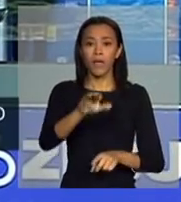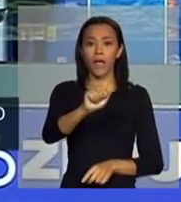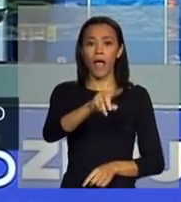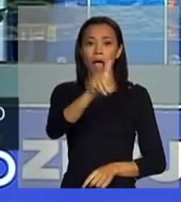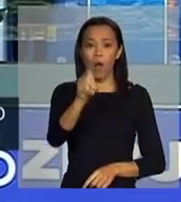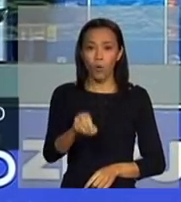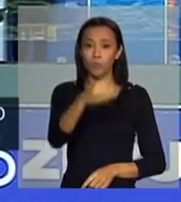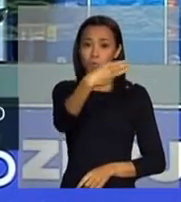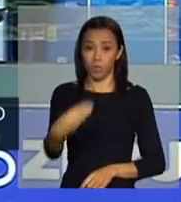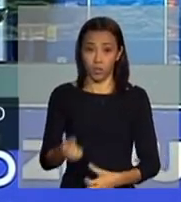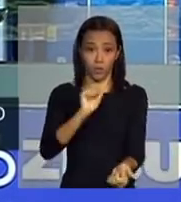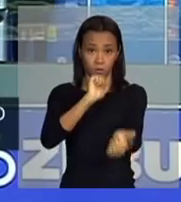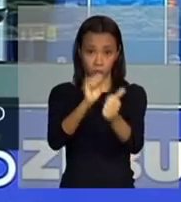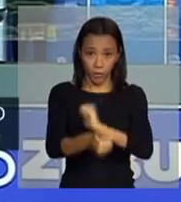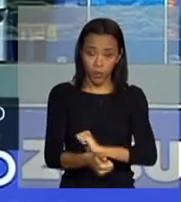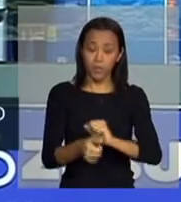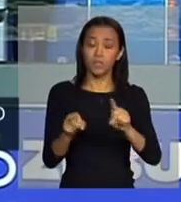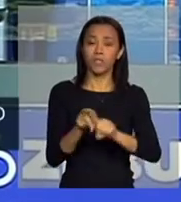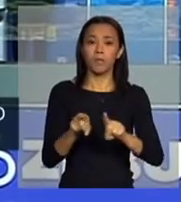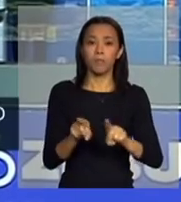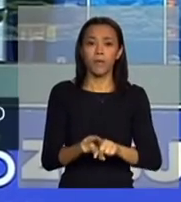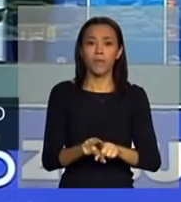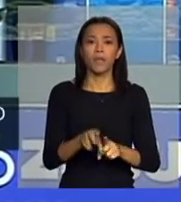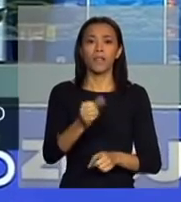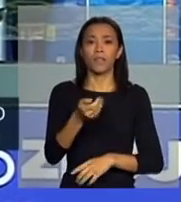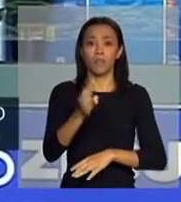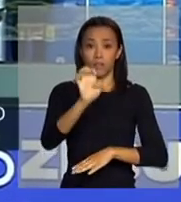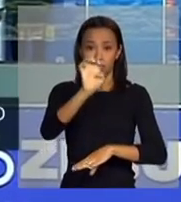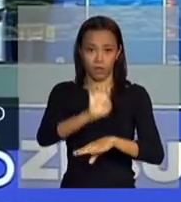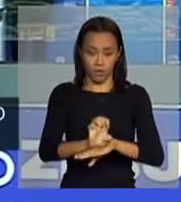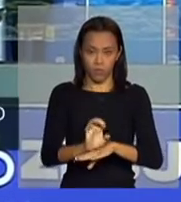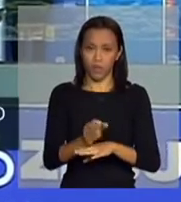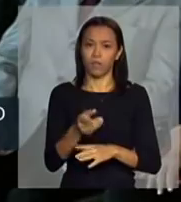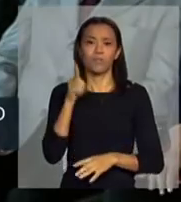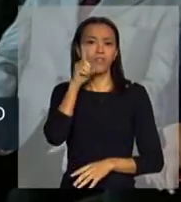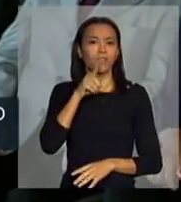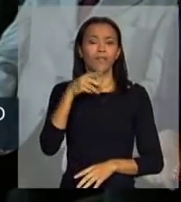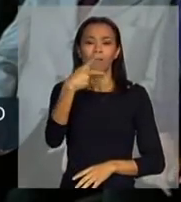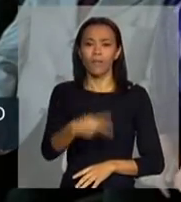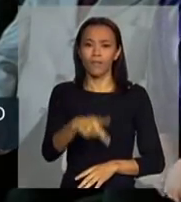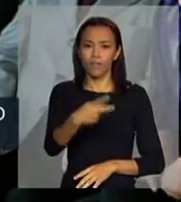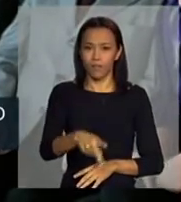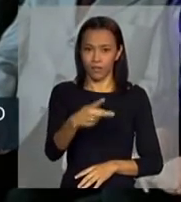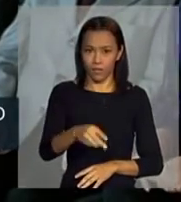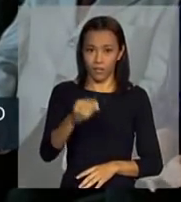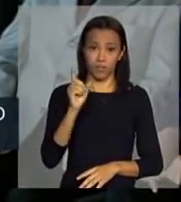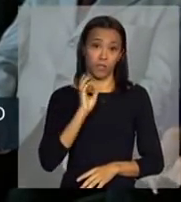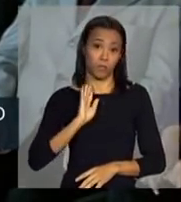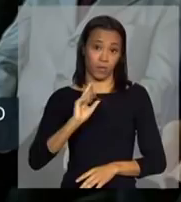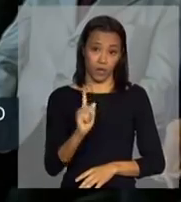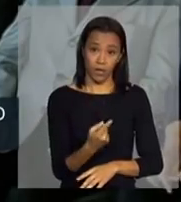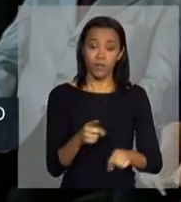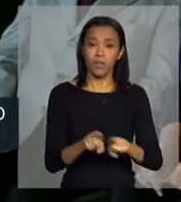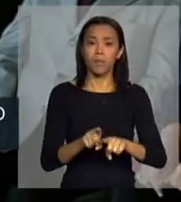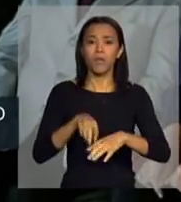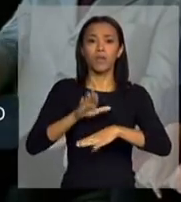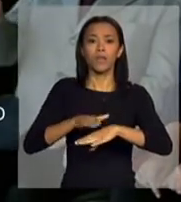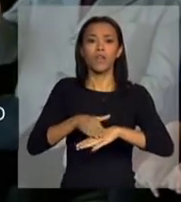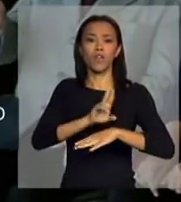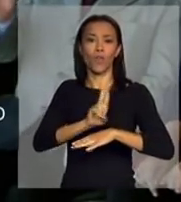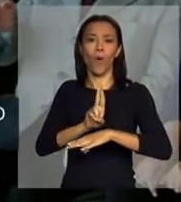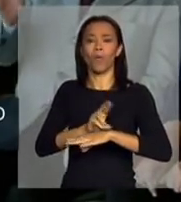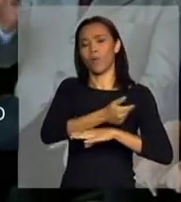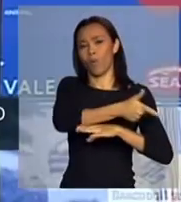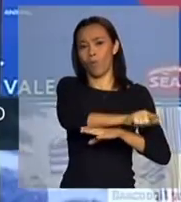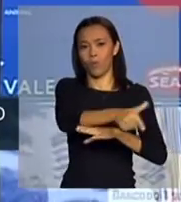Esporte. Diniz Pinheiro, deputado estadual, presidente da Assembleia Legislativa de Minas Gerais. Em nome de quem cumprimento todos